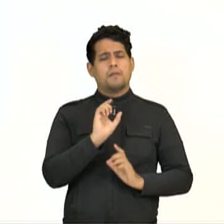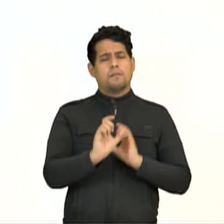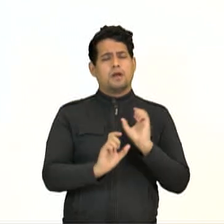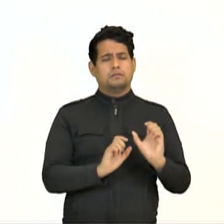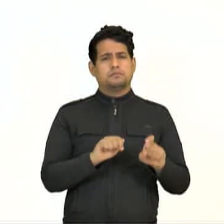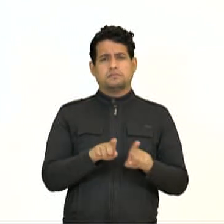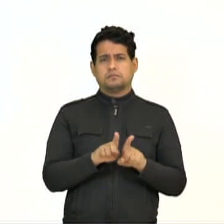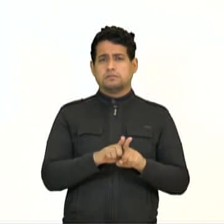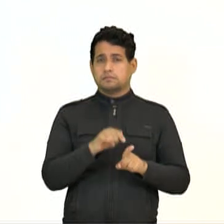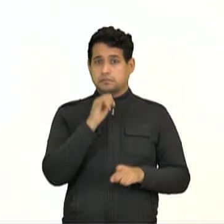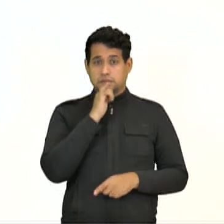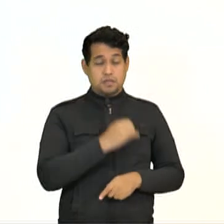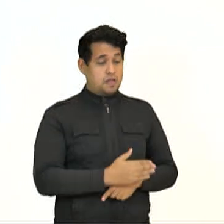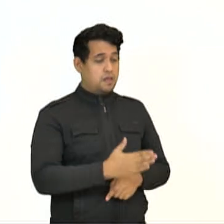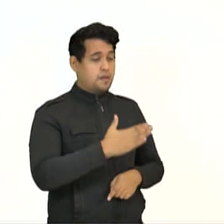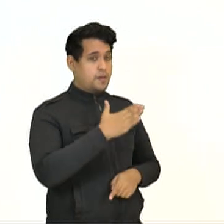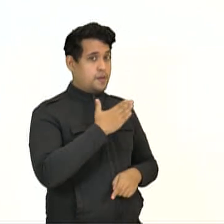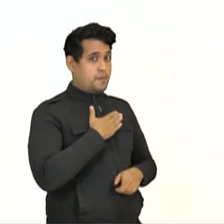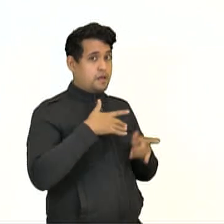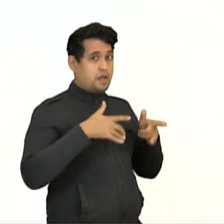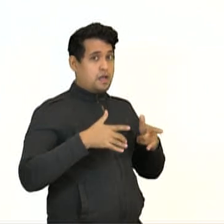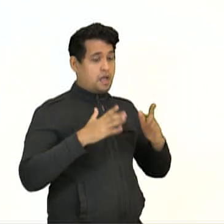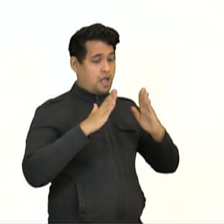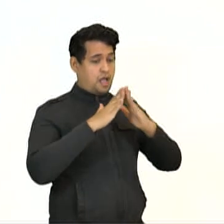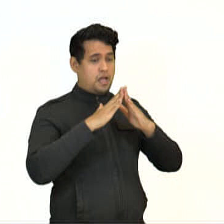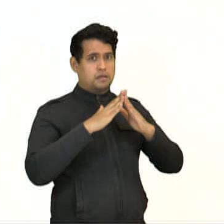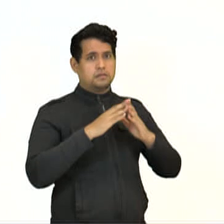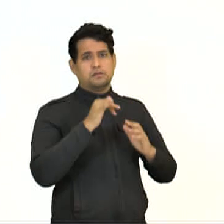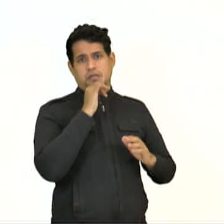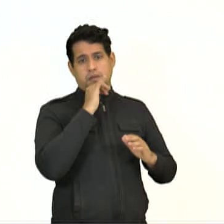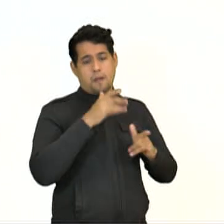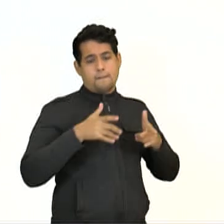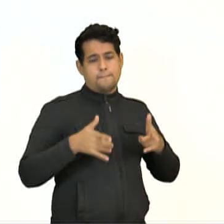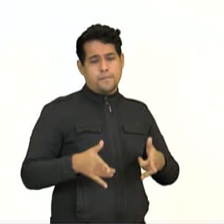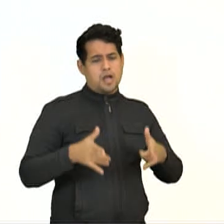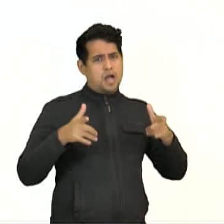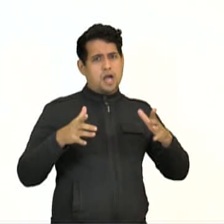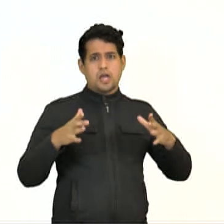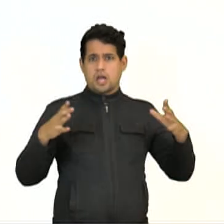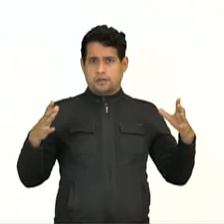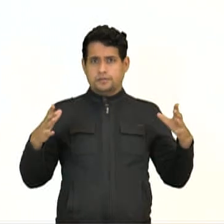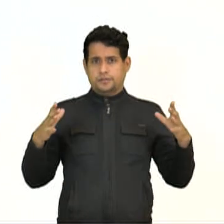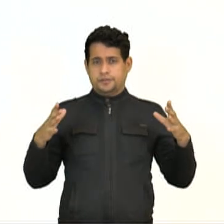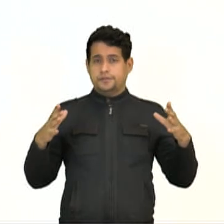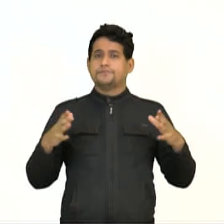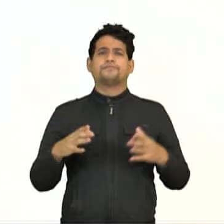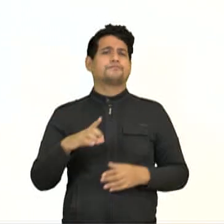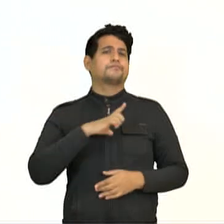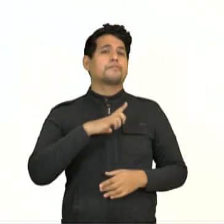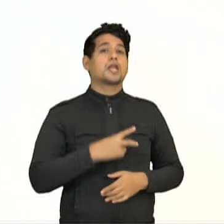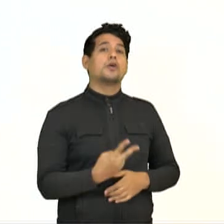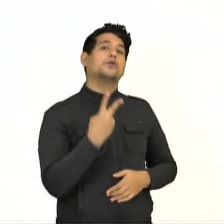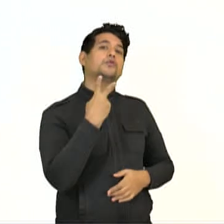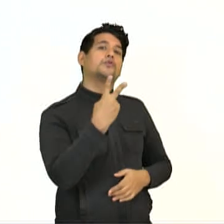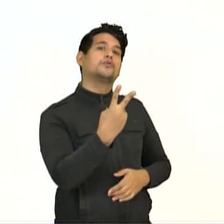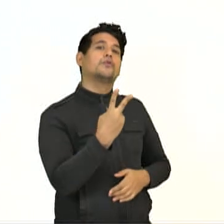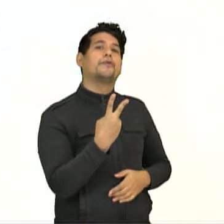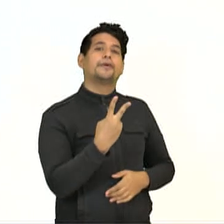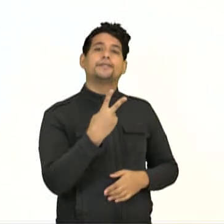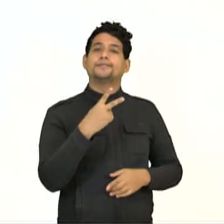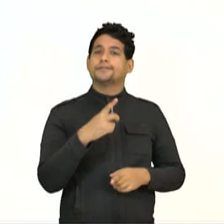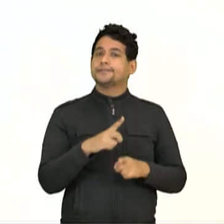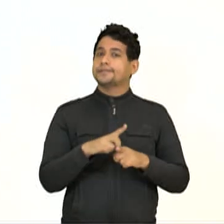partezinhas. My bedroom is big. Está descrevendo uma parte da casa dele. There are 2 beds and